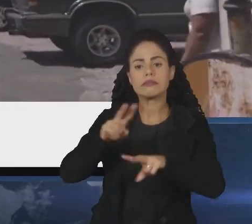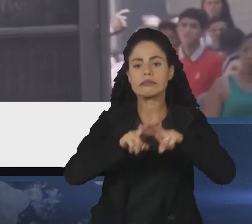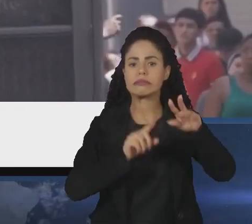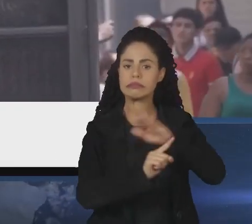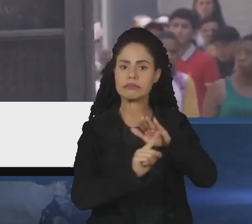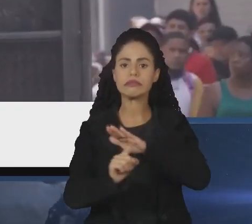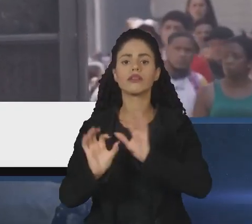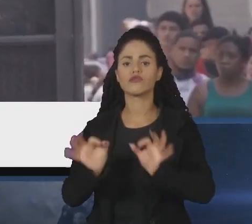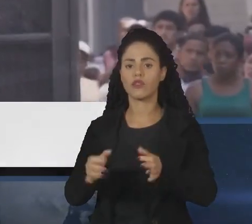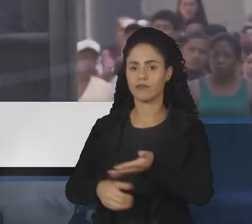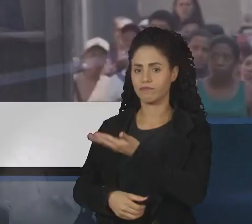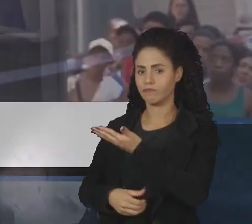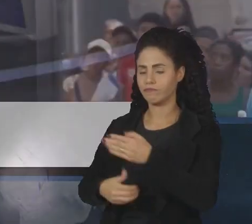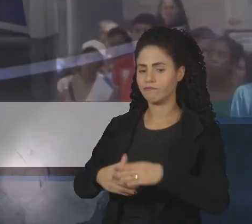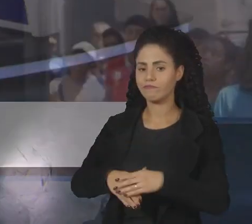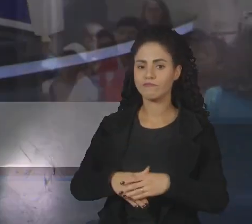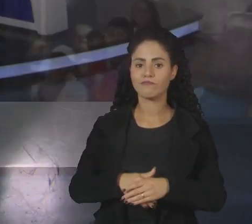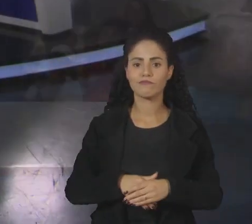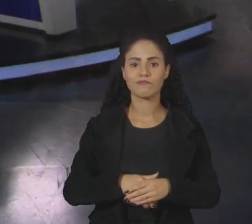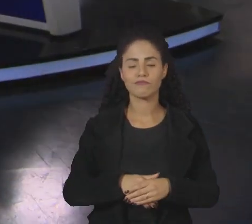presas.